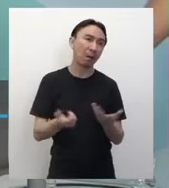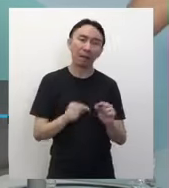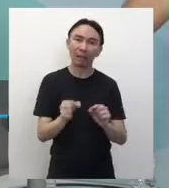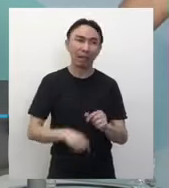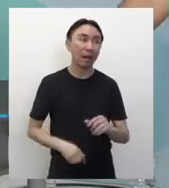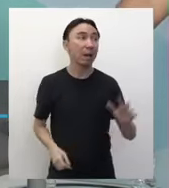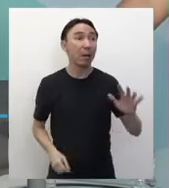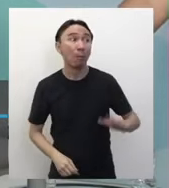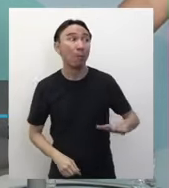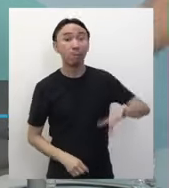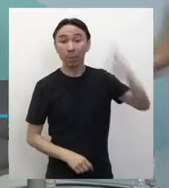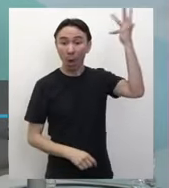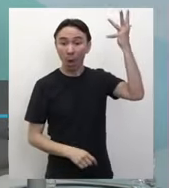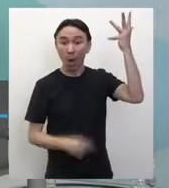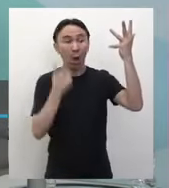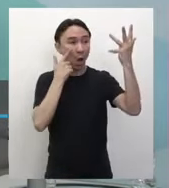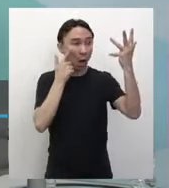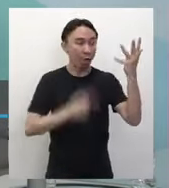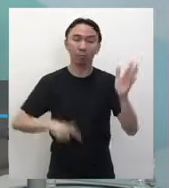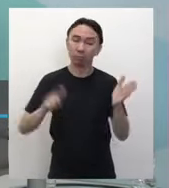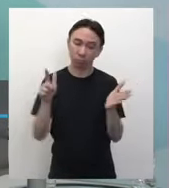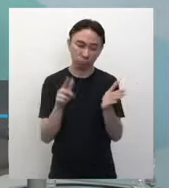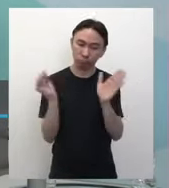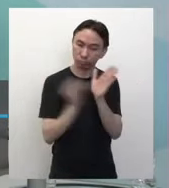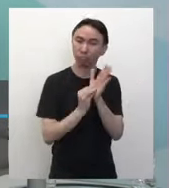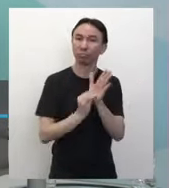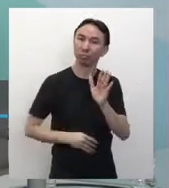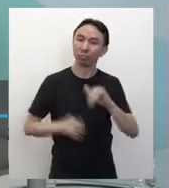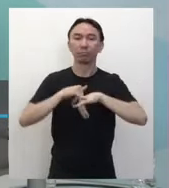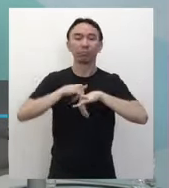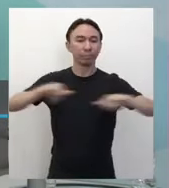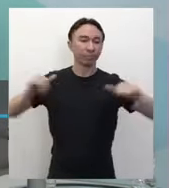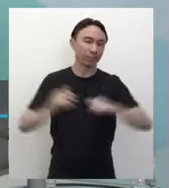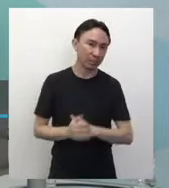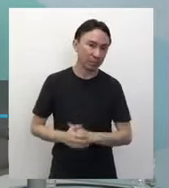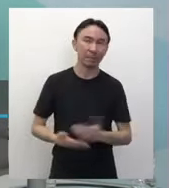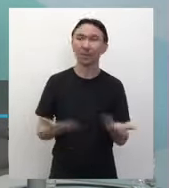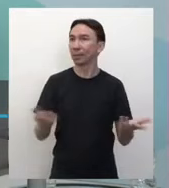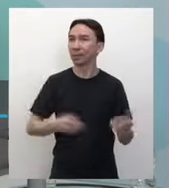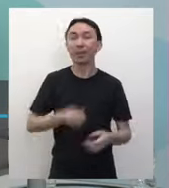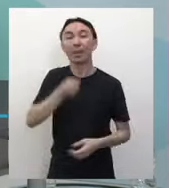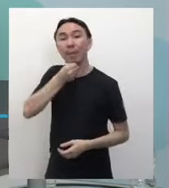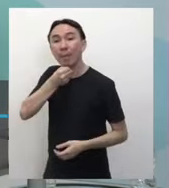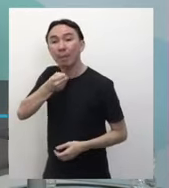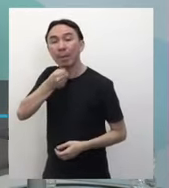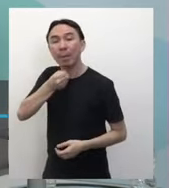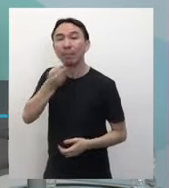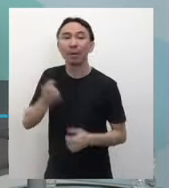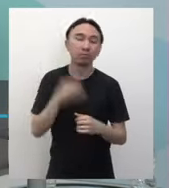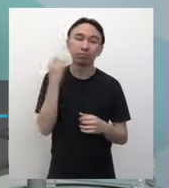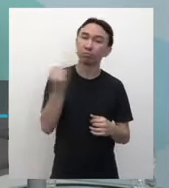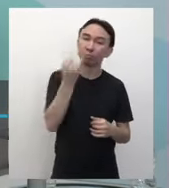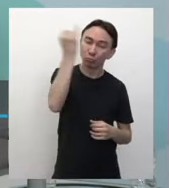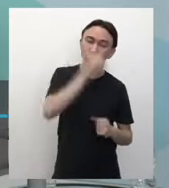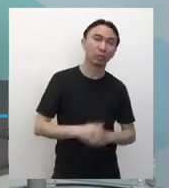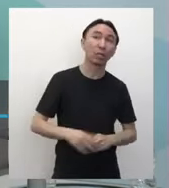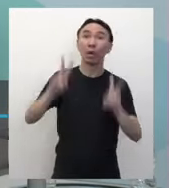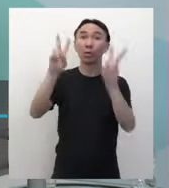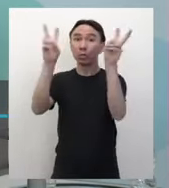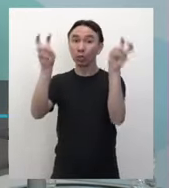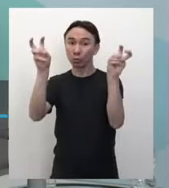Eduarda, reportagem importante. O título de uma notícia. O Pro Josino, deve ser assim